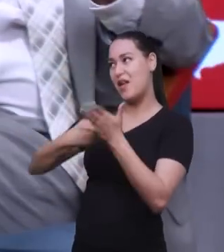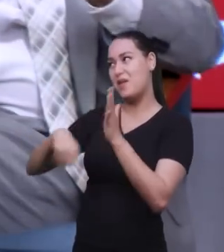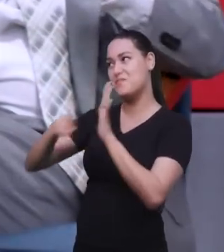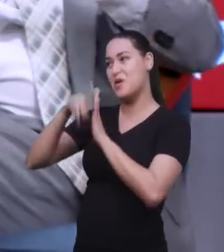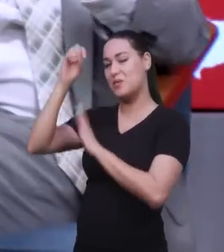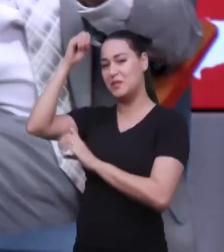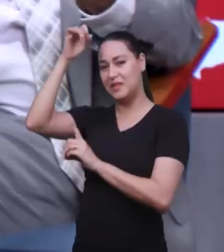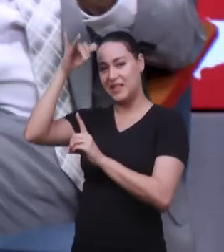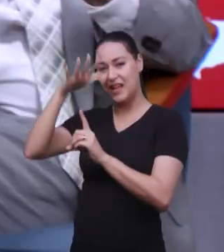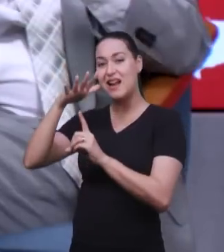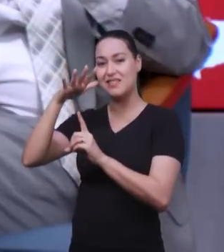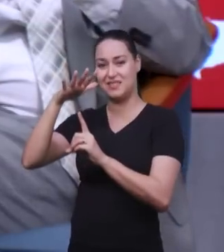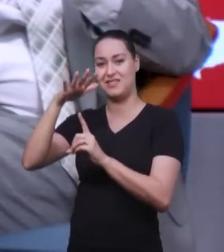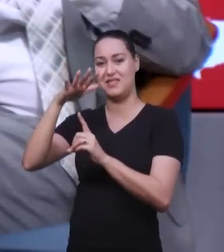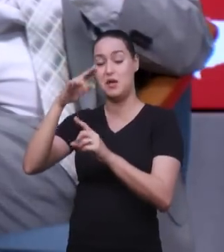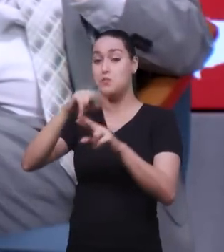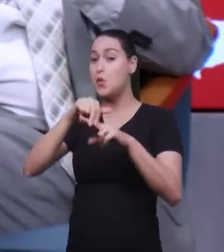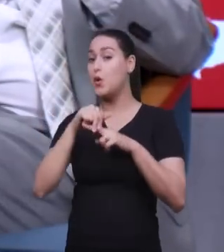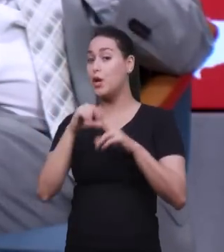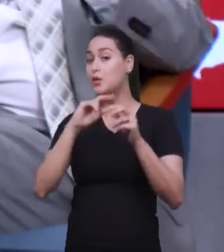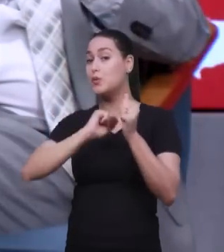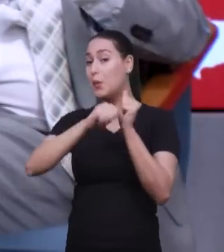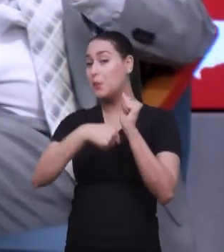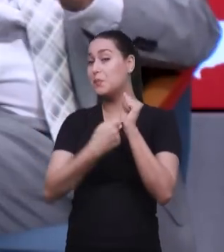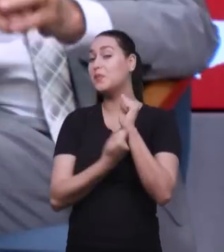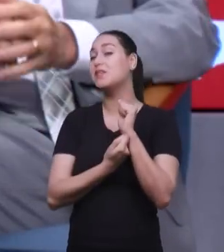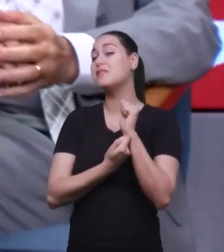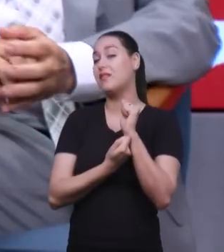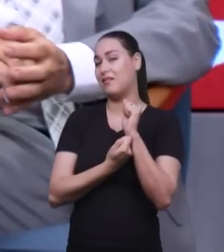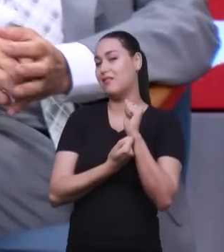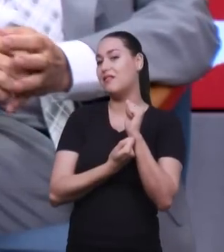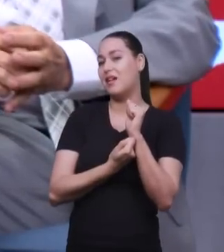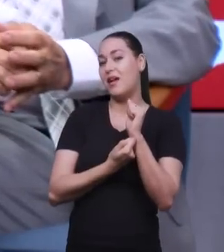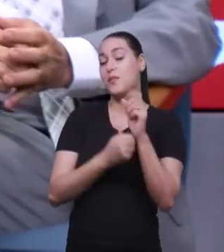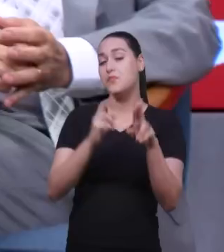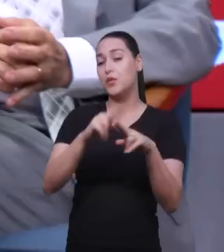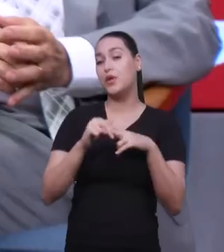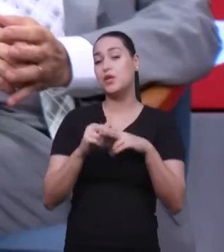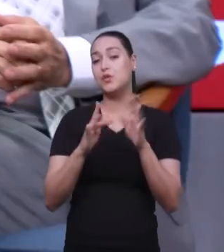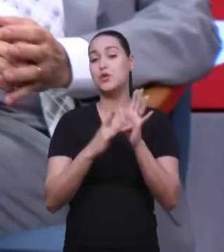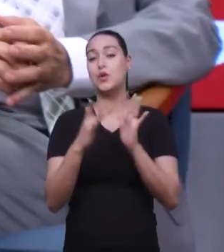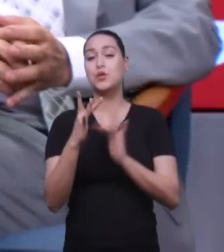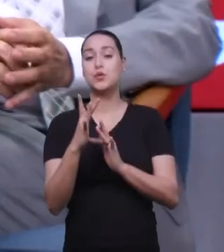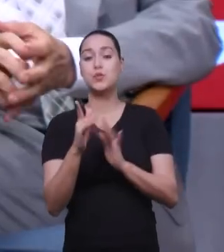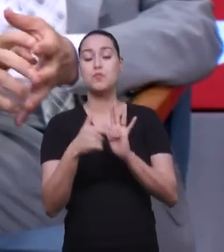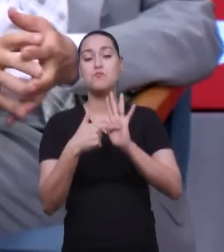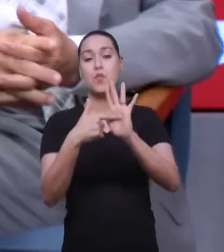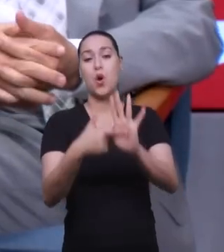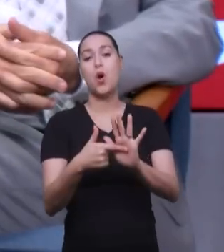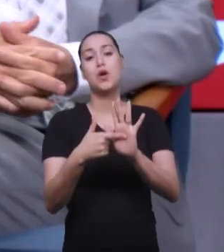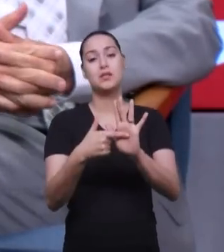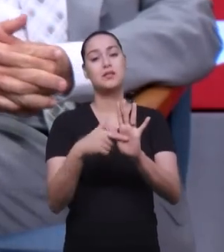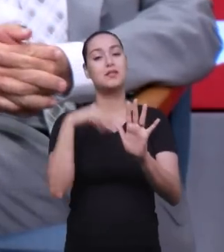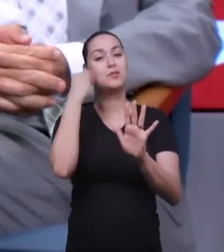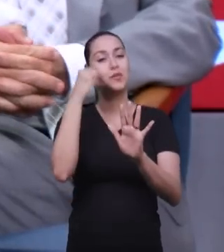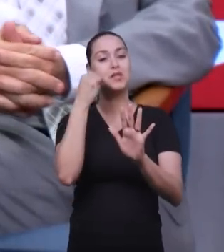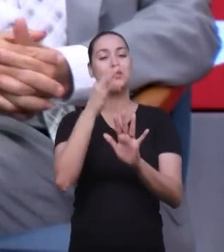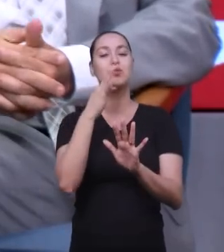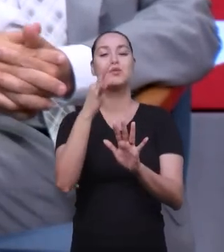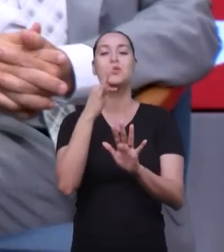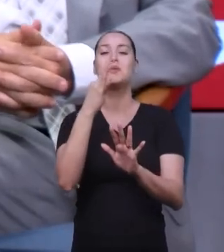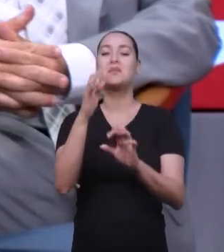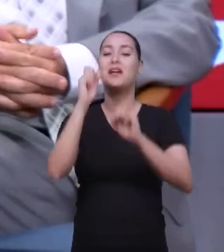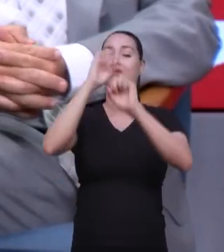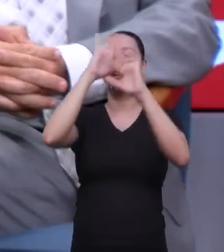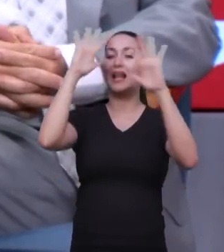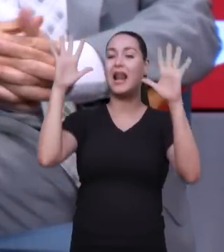isso que se revela, é o mistério. Então Jesus dá esse exemplo com clareza aí nessa experiência de